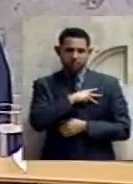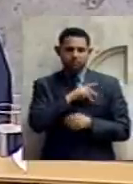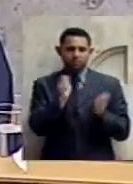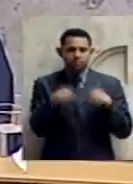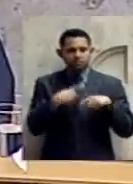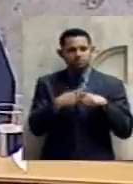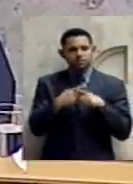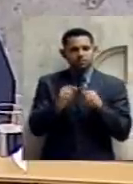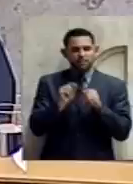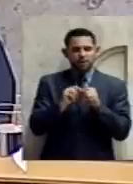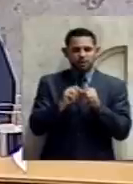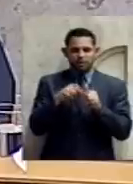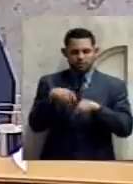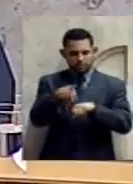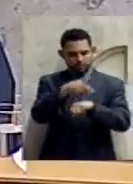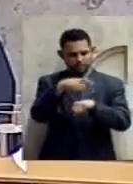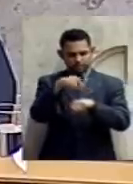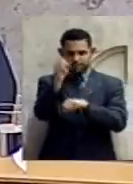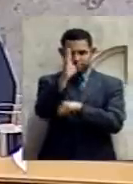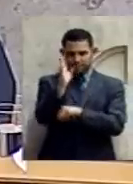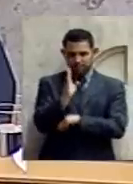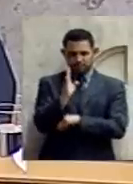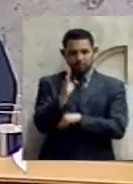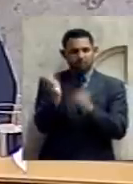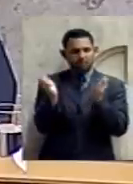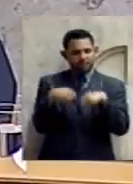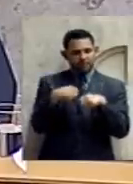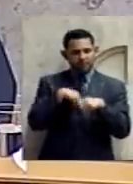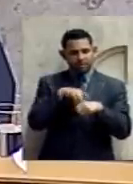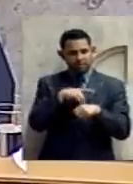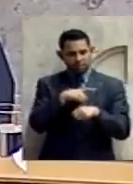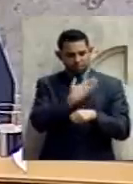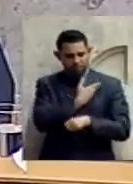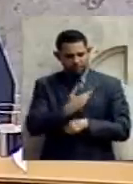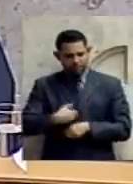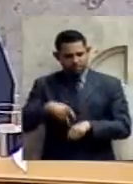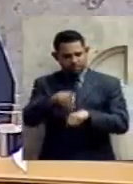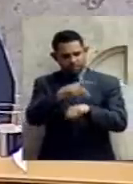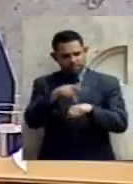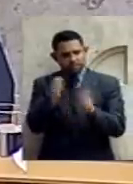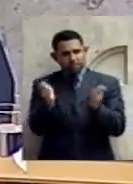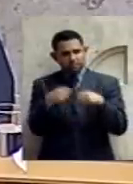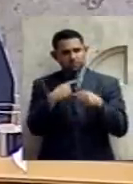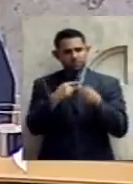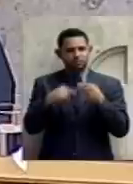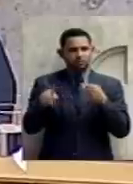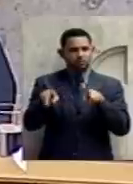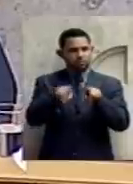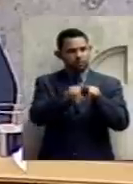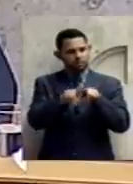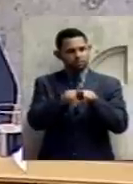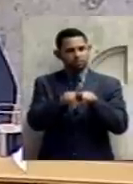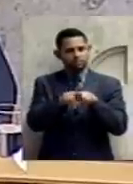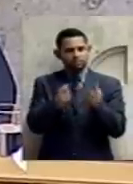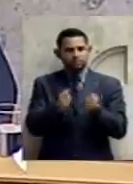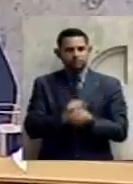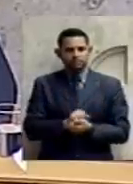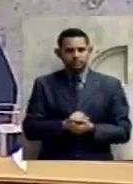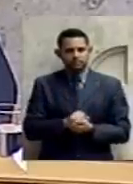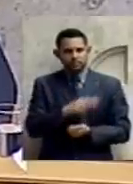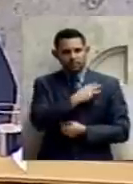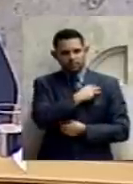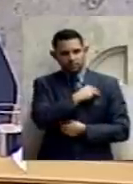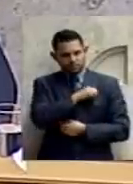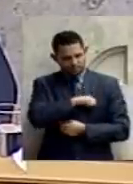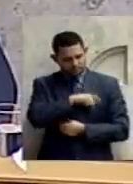Convém esta limitação ao Brasil? Convém que nos unamos a esse restritíssimo grupo? O